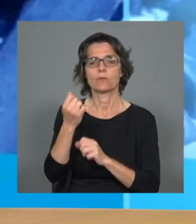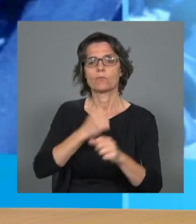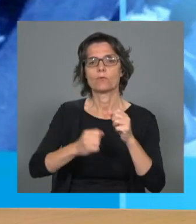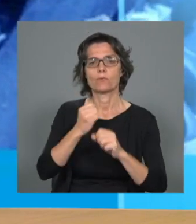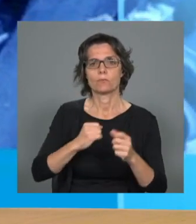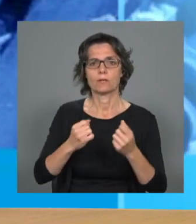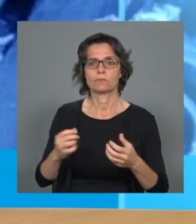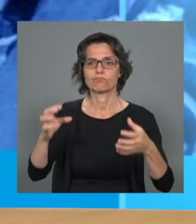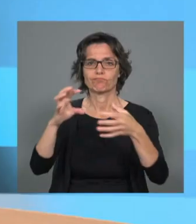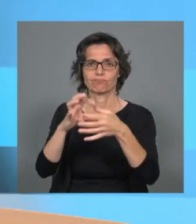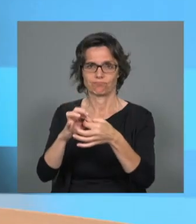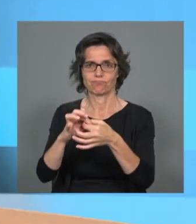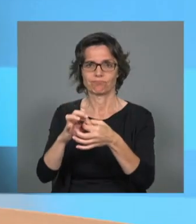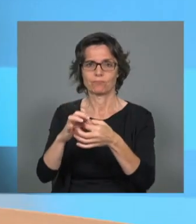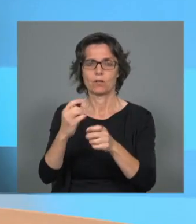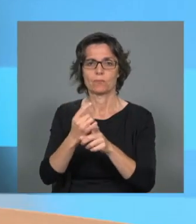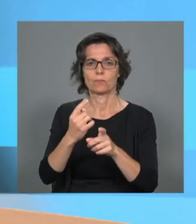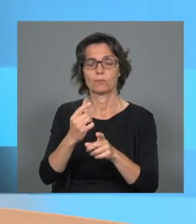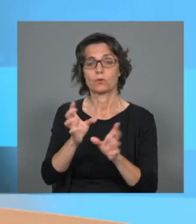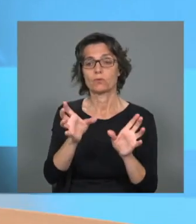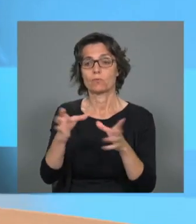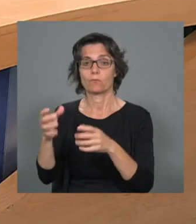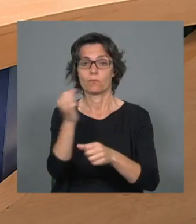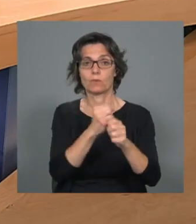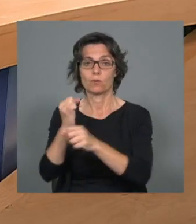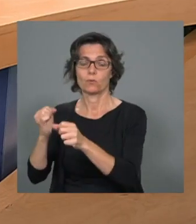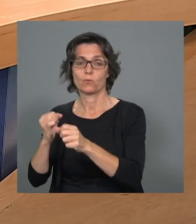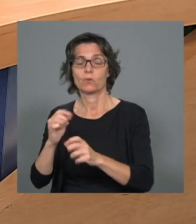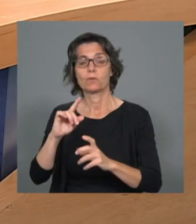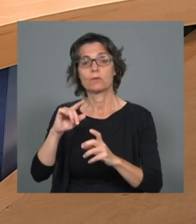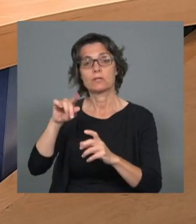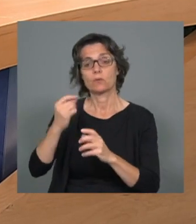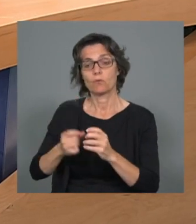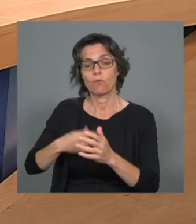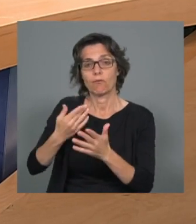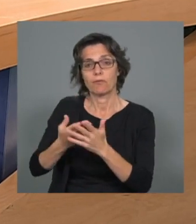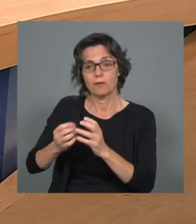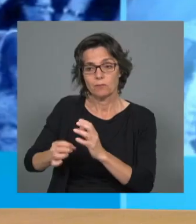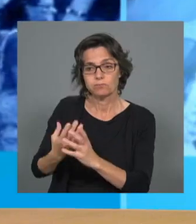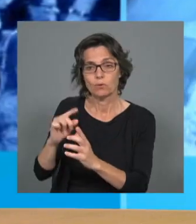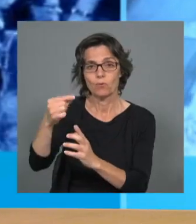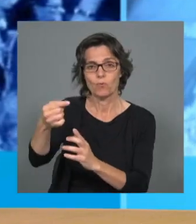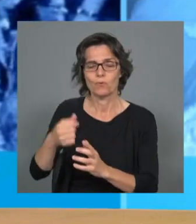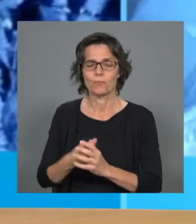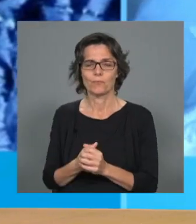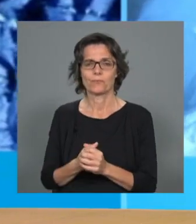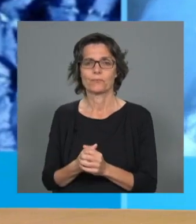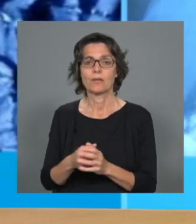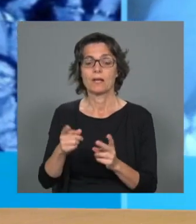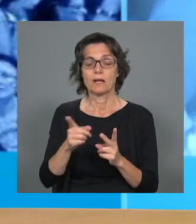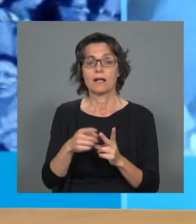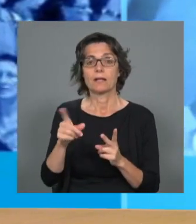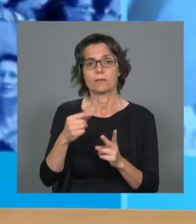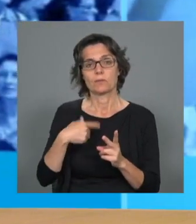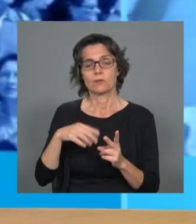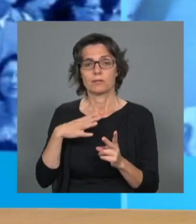sempre estiveram ligados e, portanto, porque um nasceu do outro e, portanto, quisemos marcar isso. Em segundo lugar, quisemos comemorar